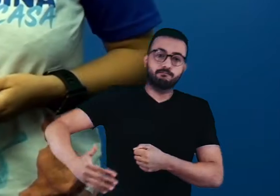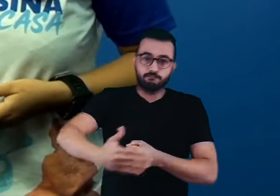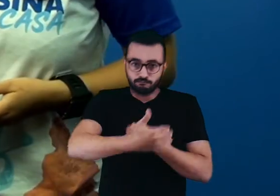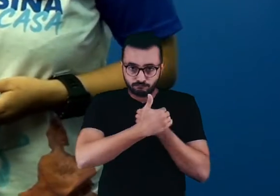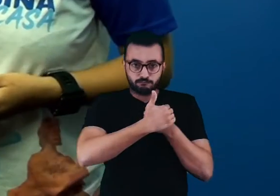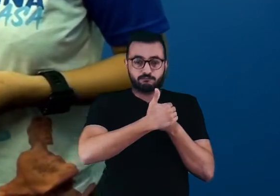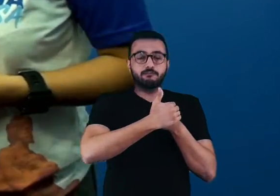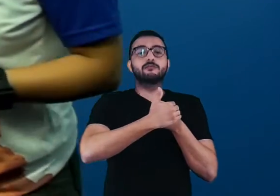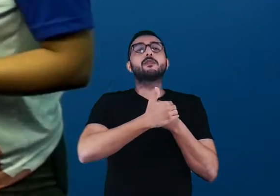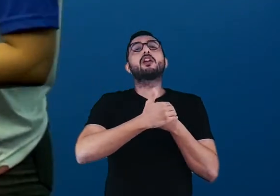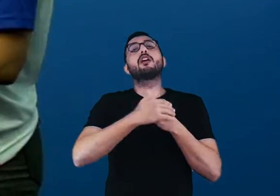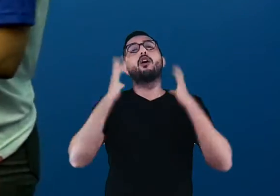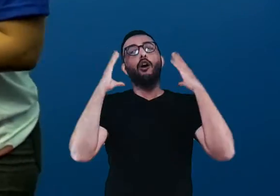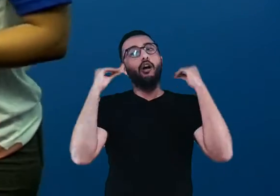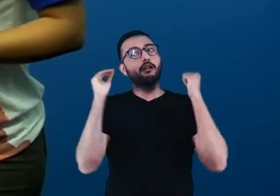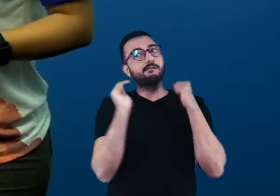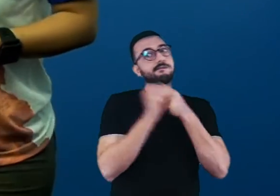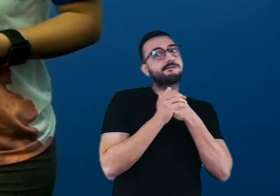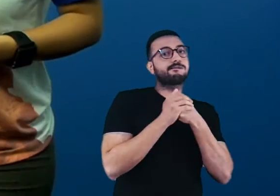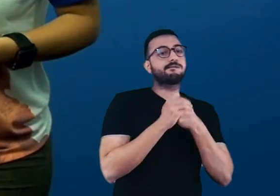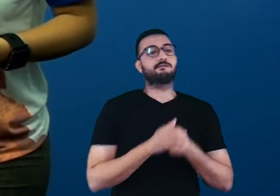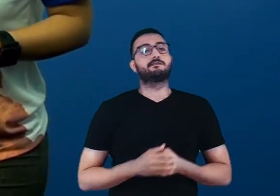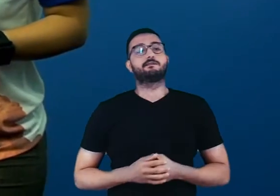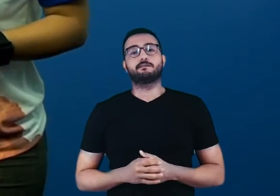refugiando-se dos holandeses.